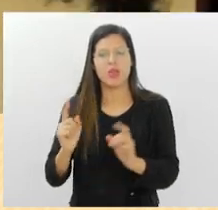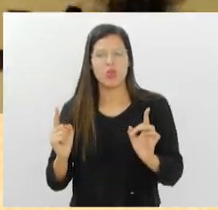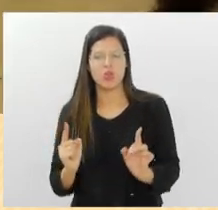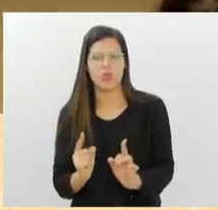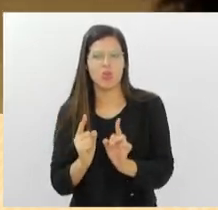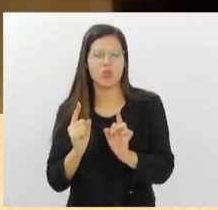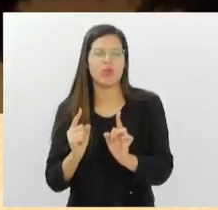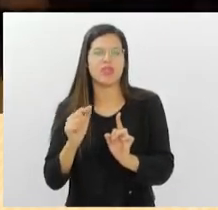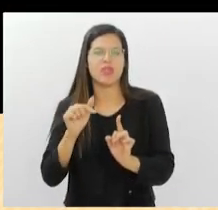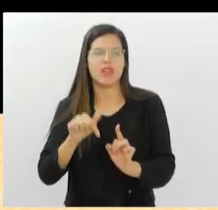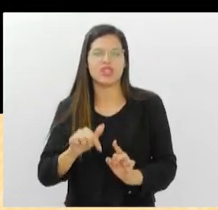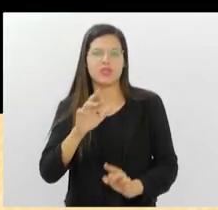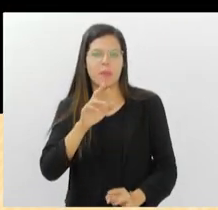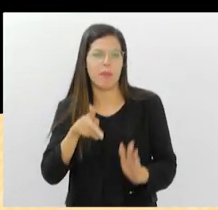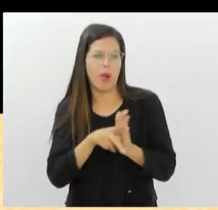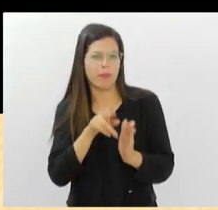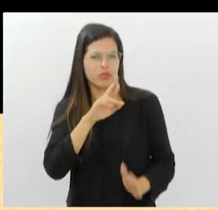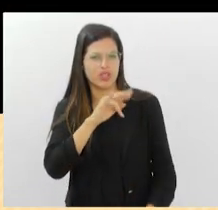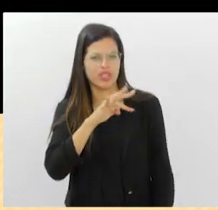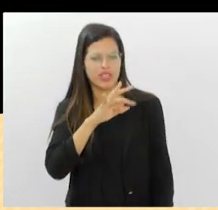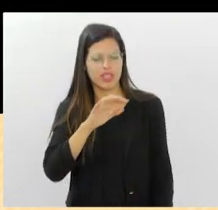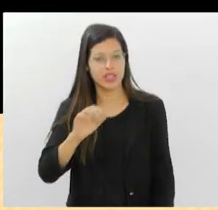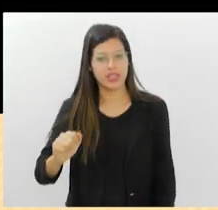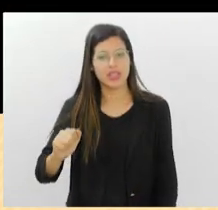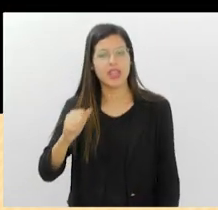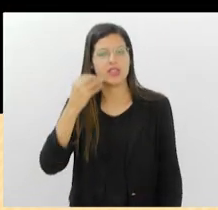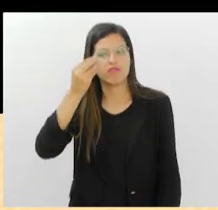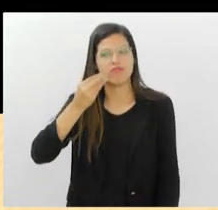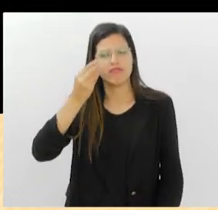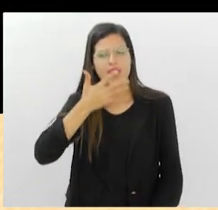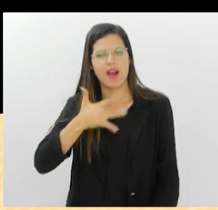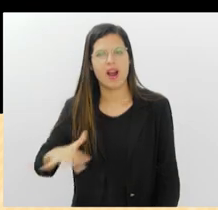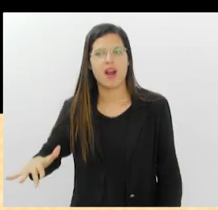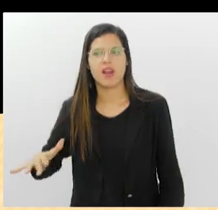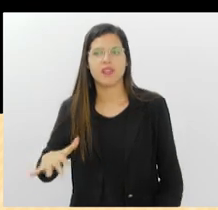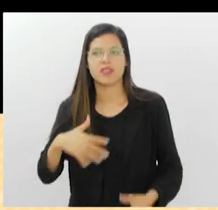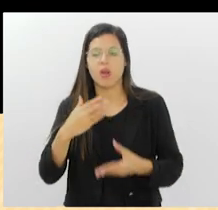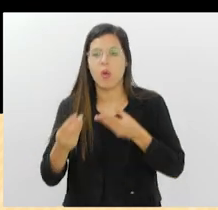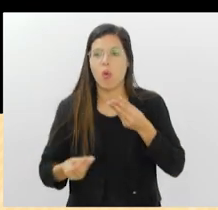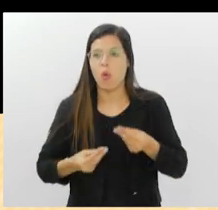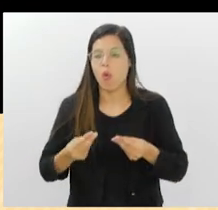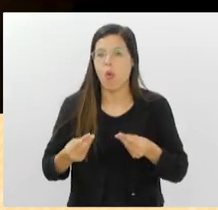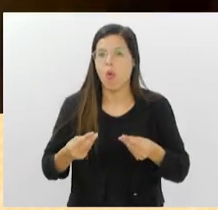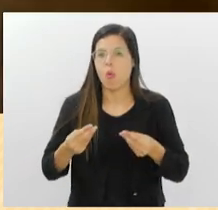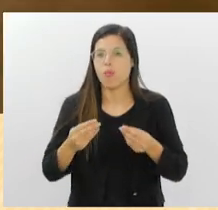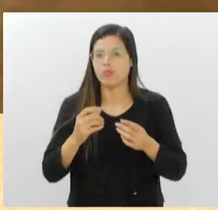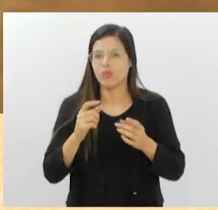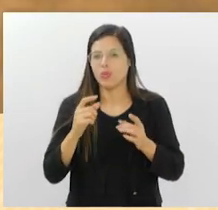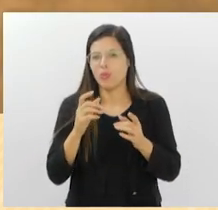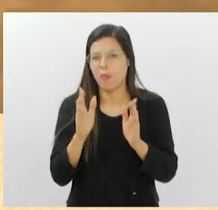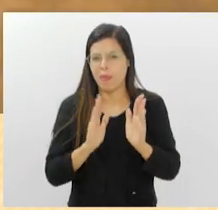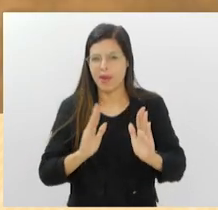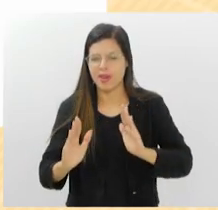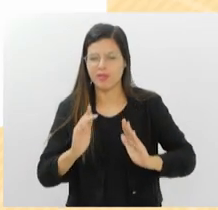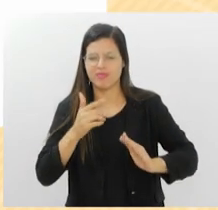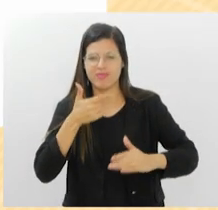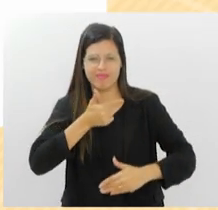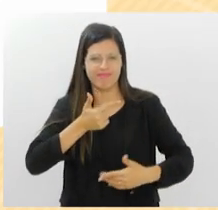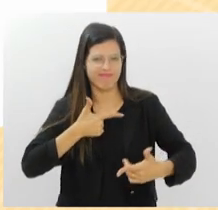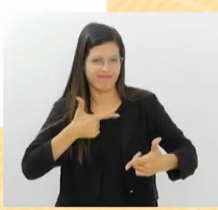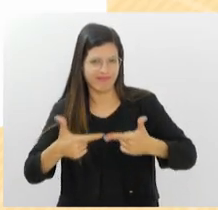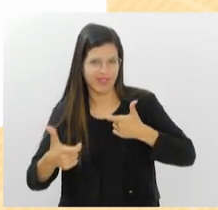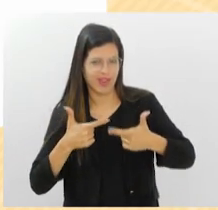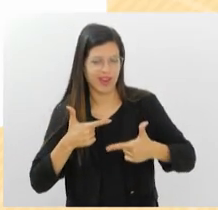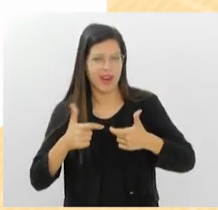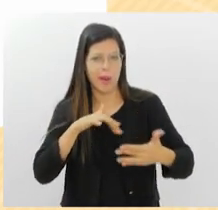Rita Basulto, que conta as experiências de uma criança judia em um campo de concentração durante a Segunda Guerra Mundial. Ao